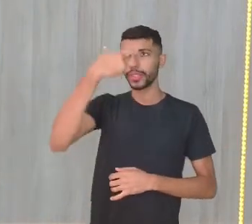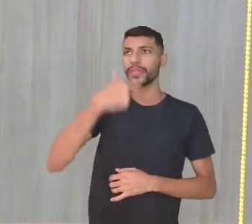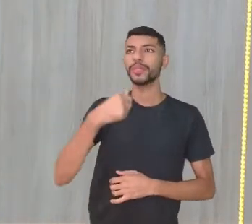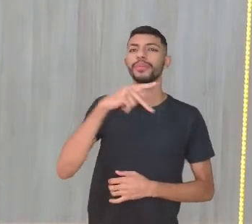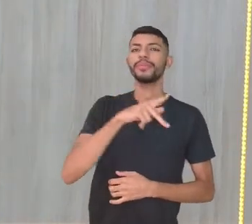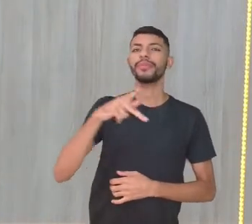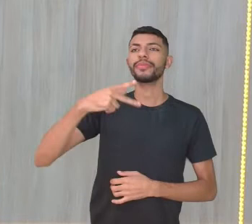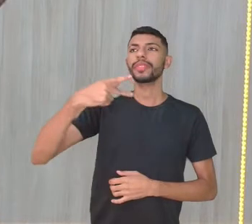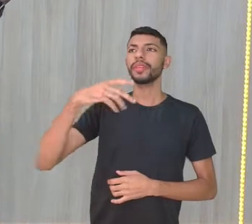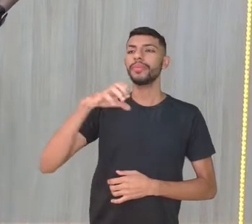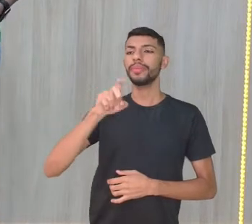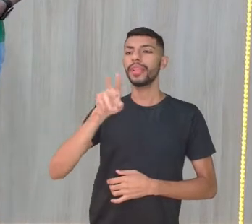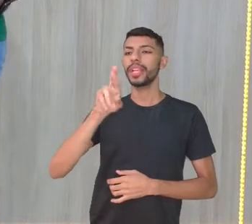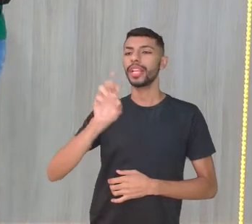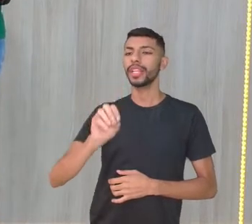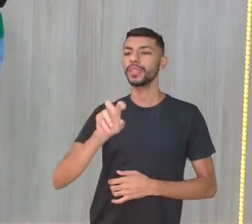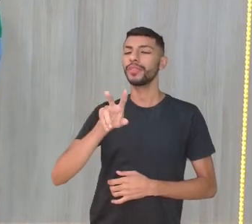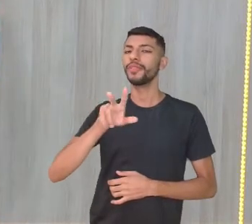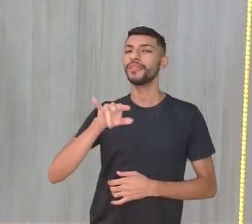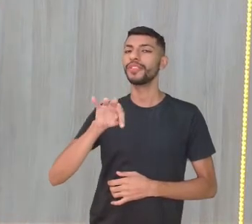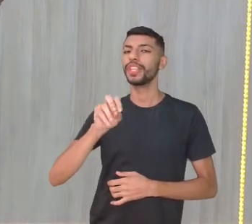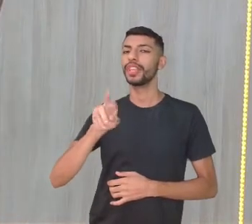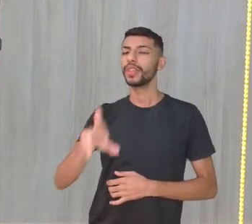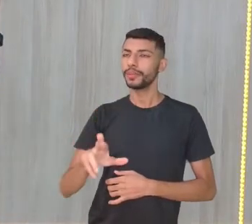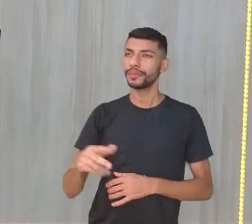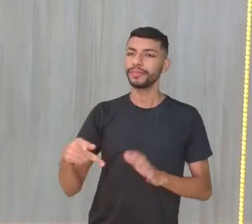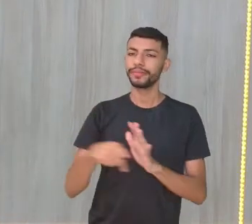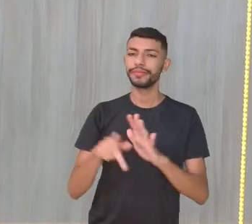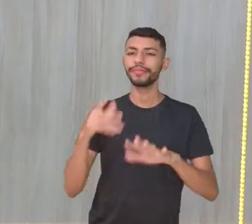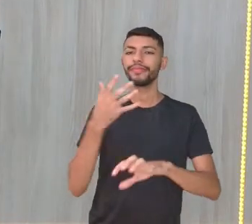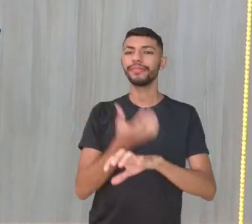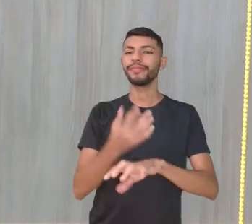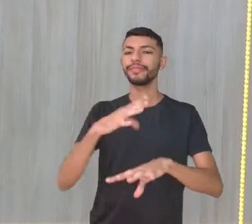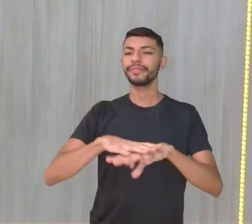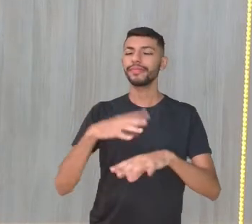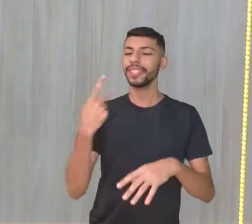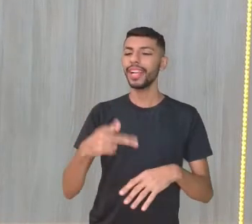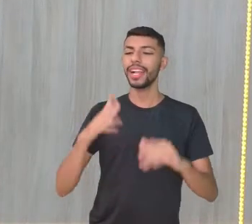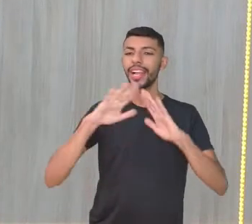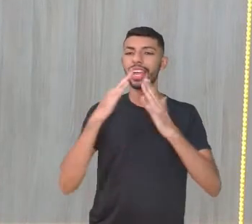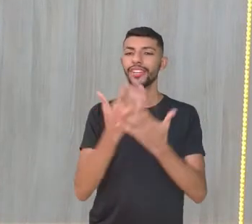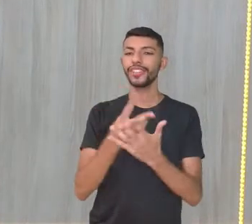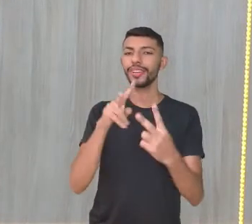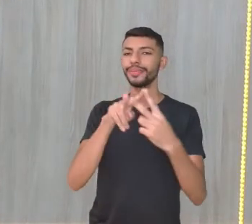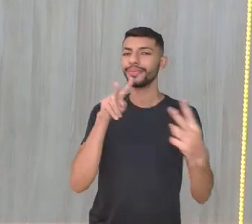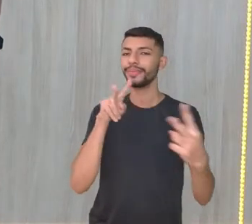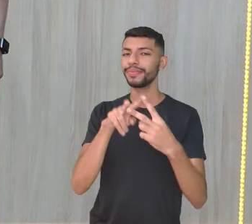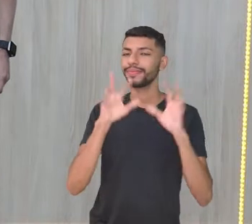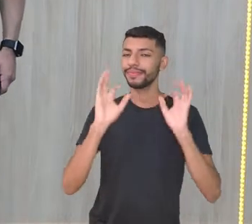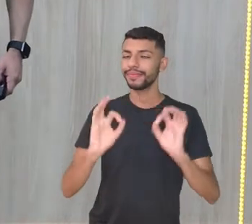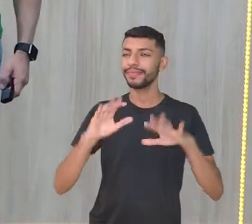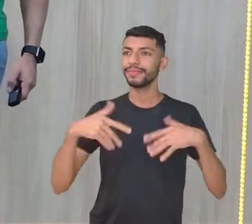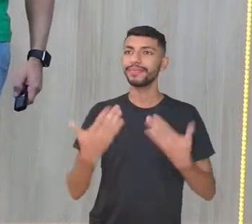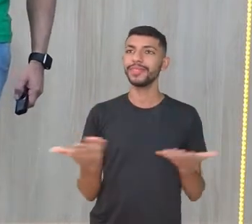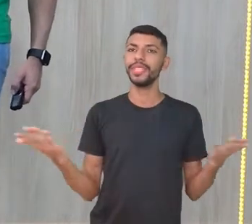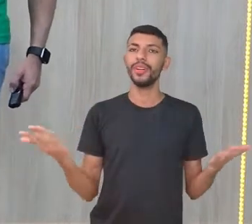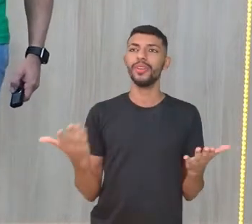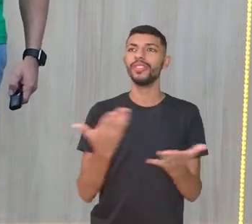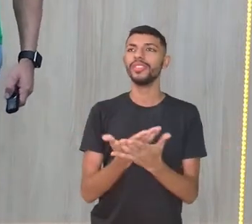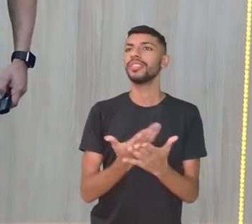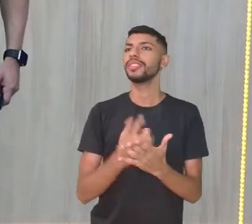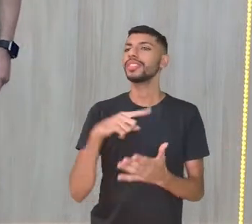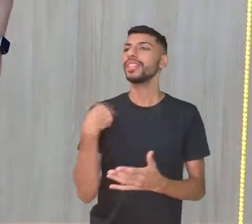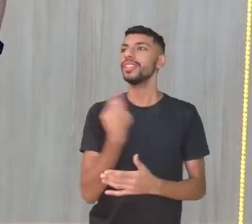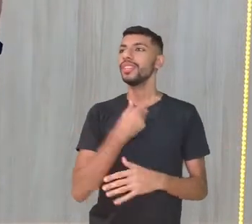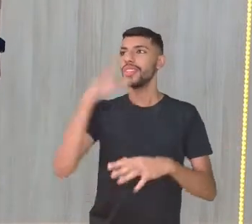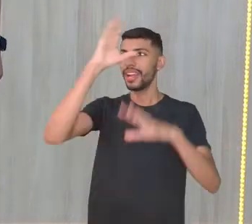Vitor, sou o seu professor de matemática aqui da Escola Digital, certo? Então, na aula de hoje a gente vai